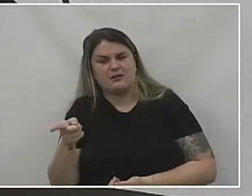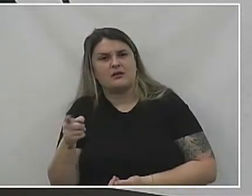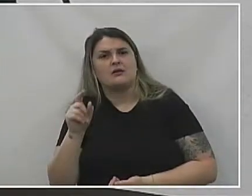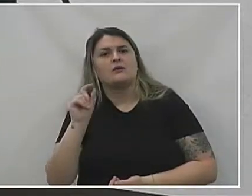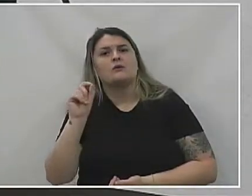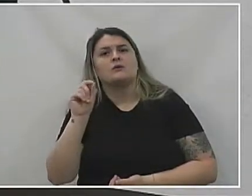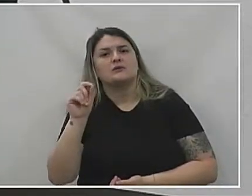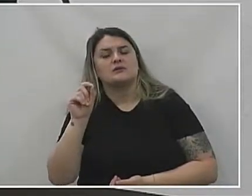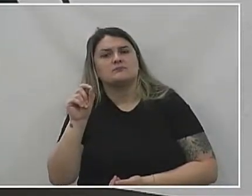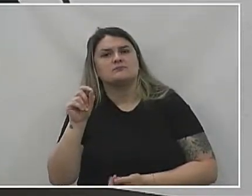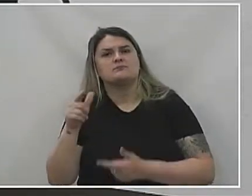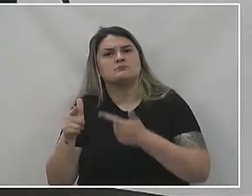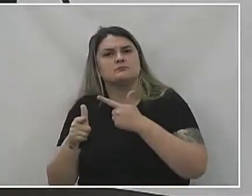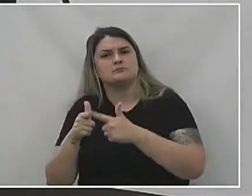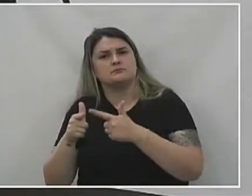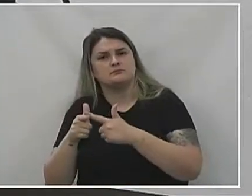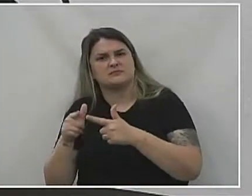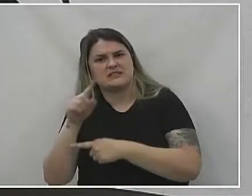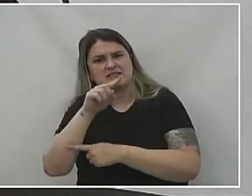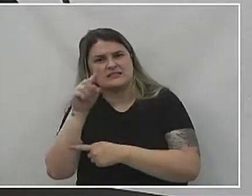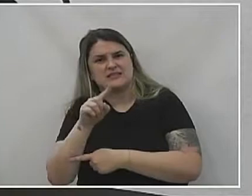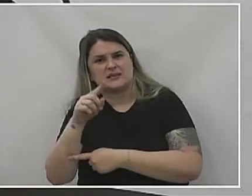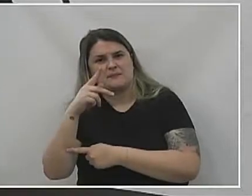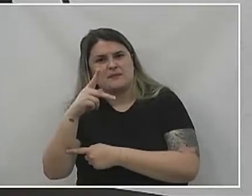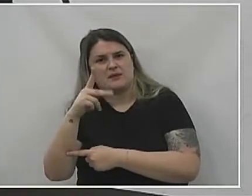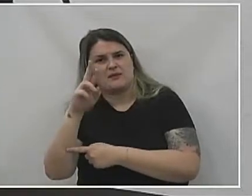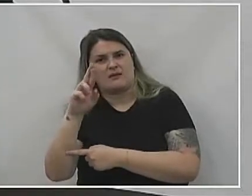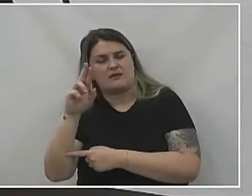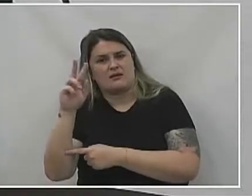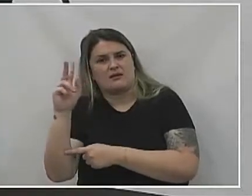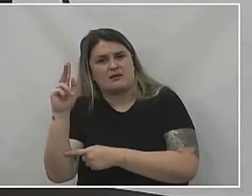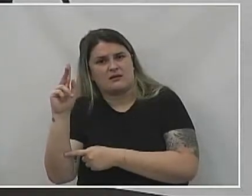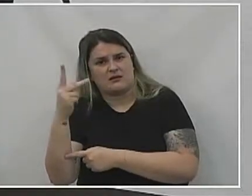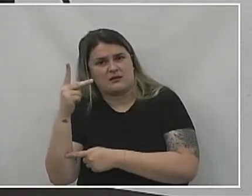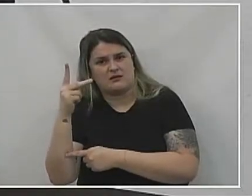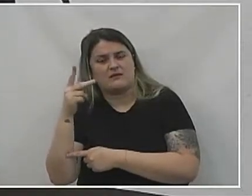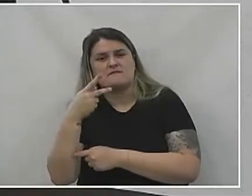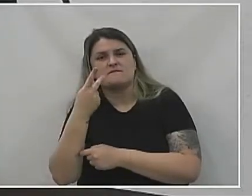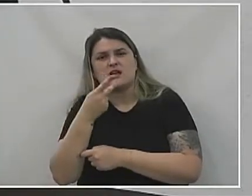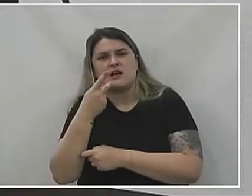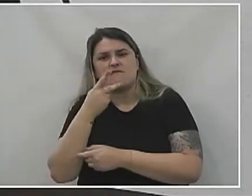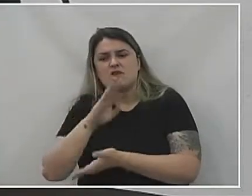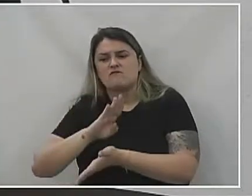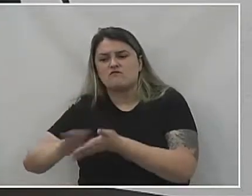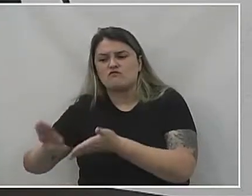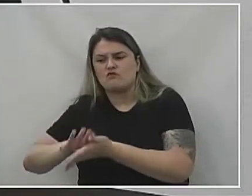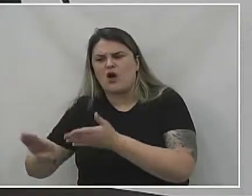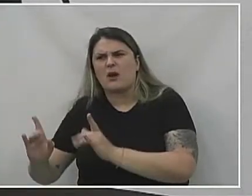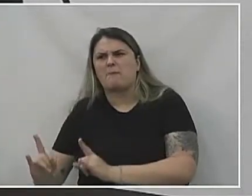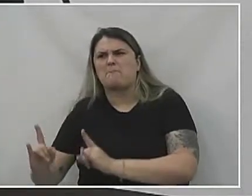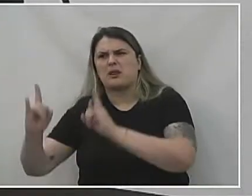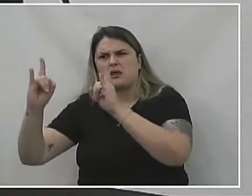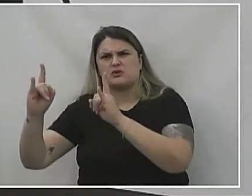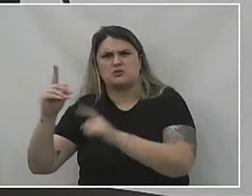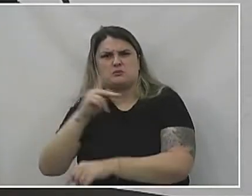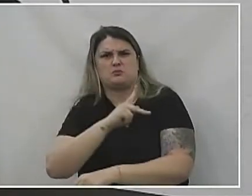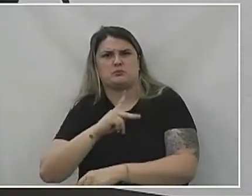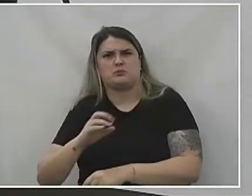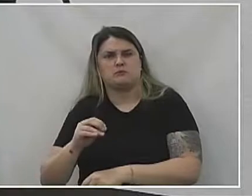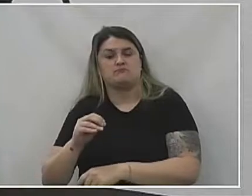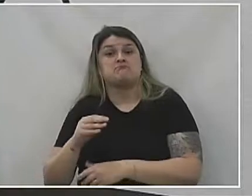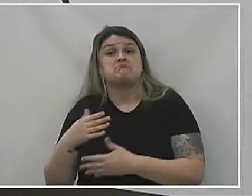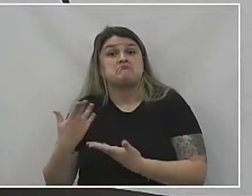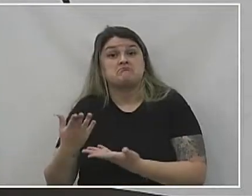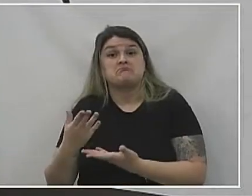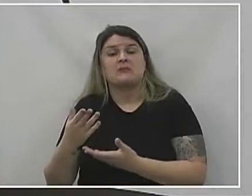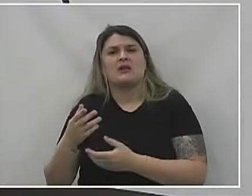Era exatamente aquele zoneamento o cprh onde se tava lá remoção dos prédios públicos Onde